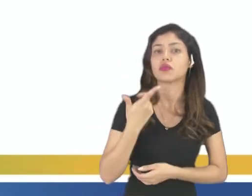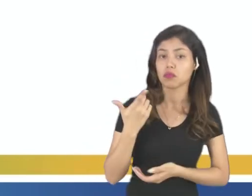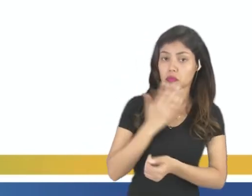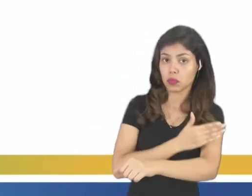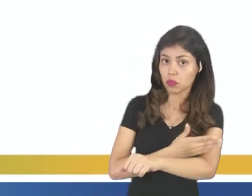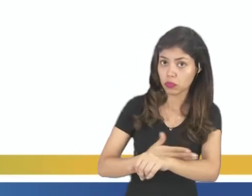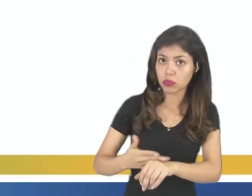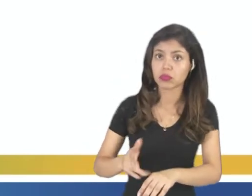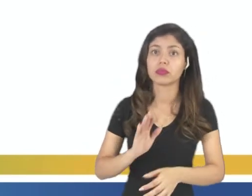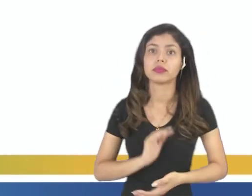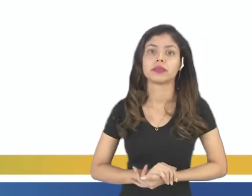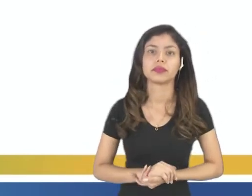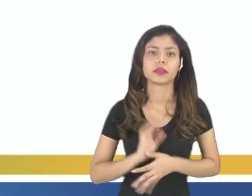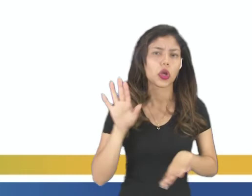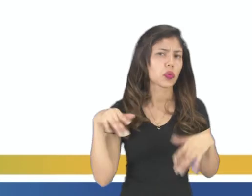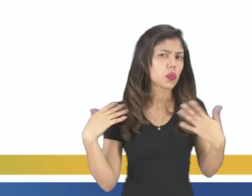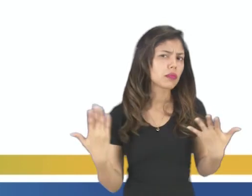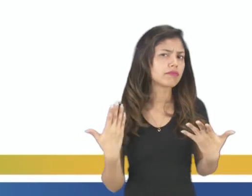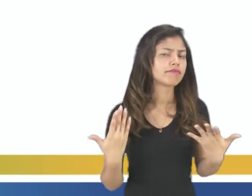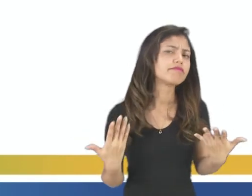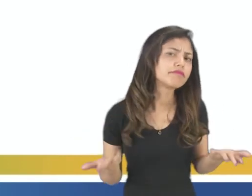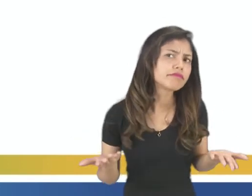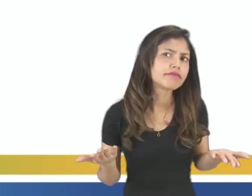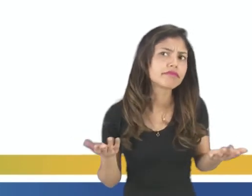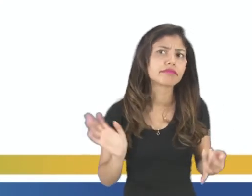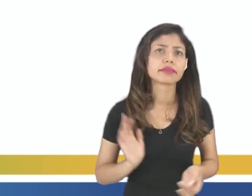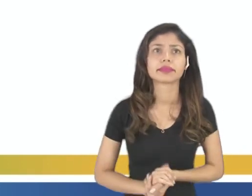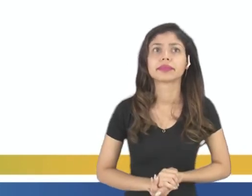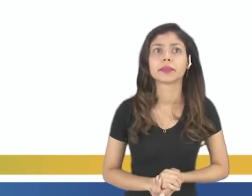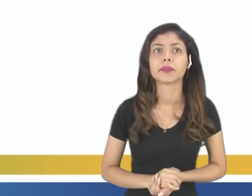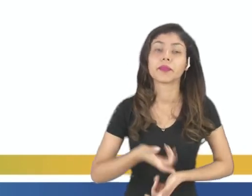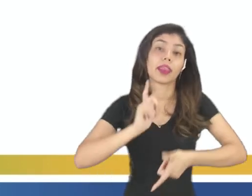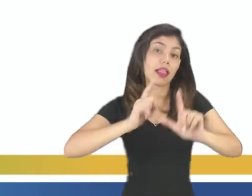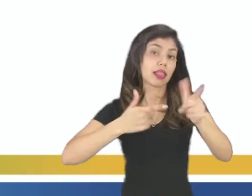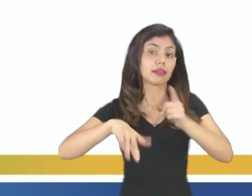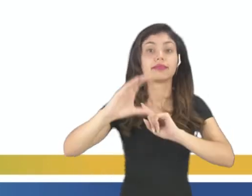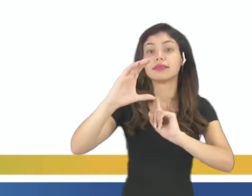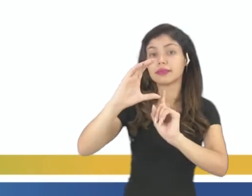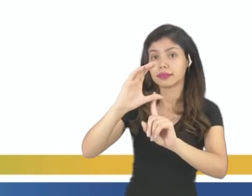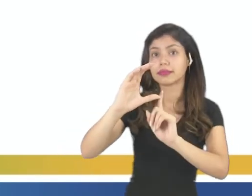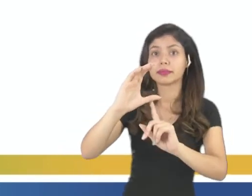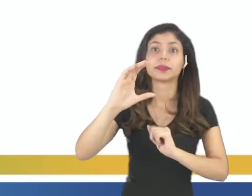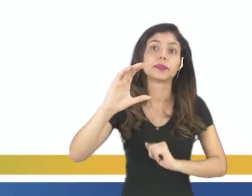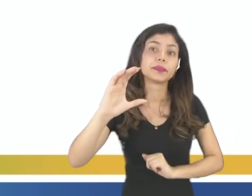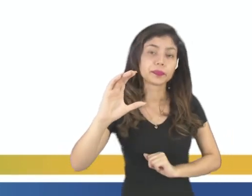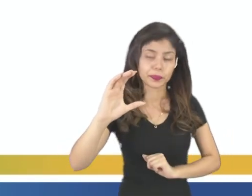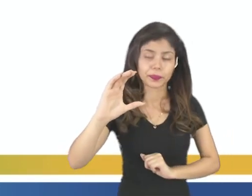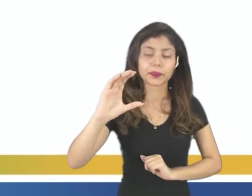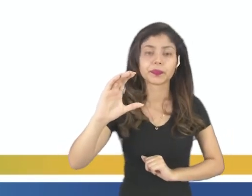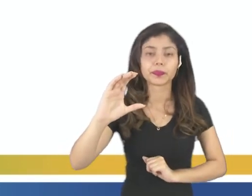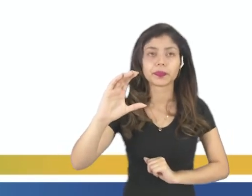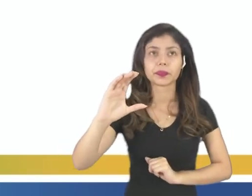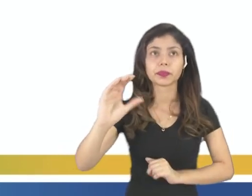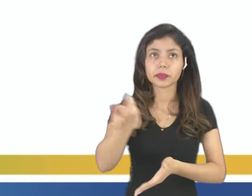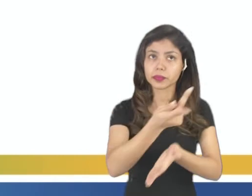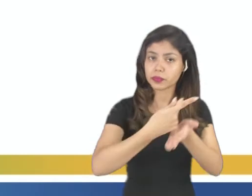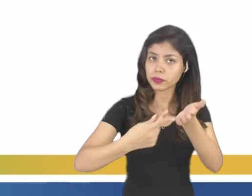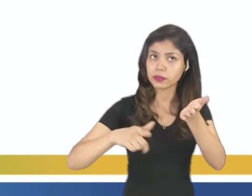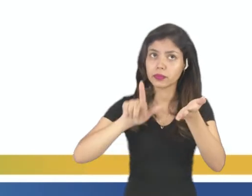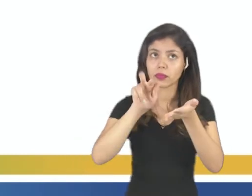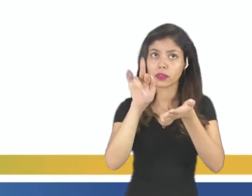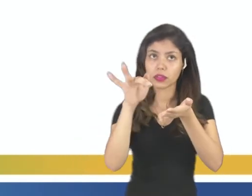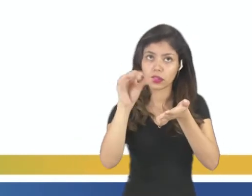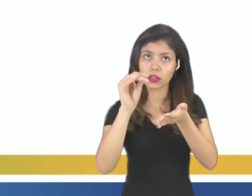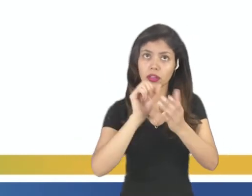teatro de costumes. E aí? Seria o quê? Na obra de Gregório de Matos nós temos poesia lírica